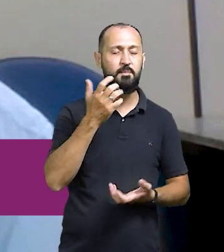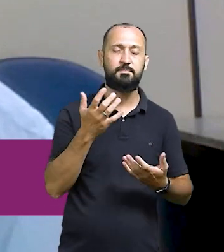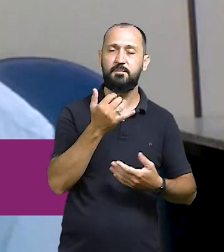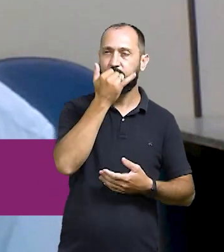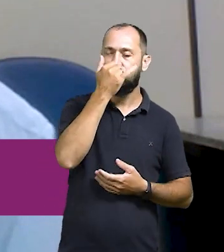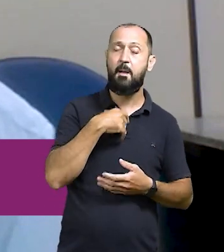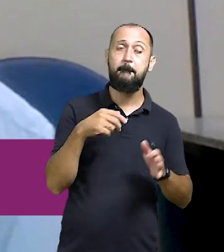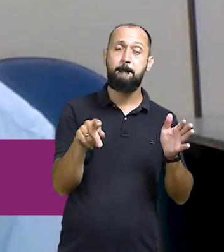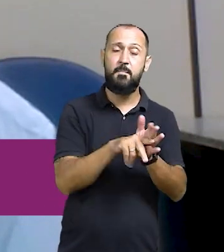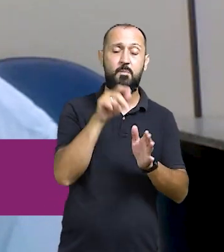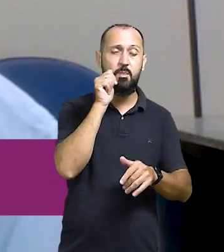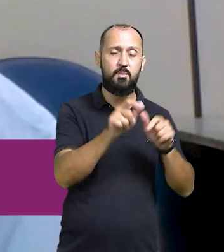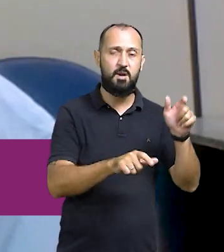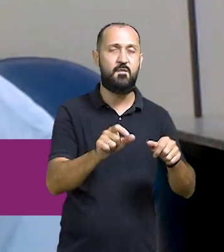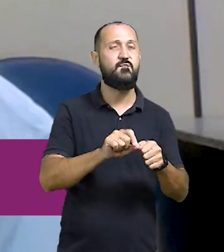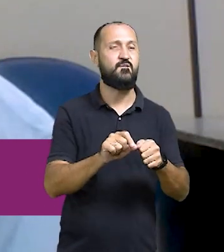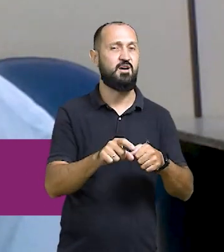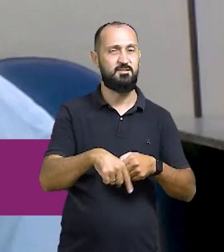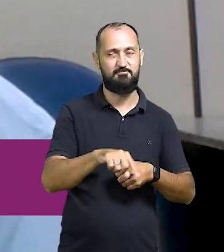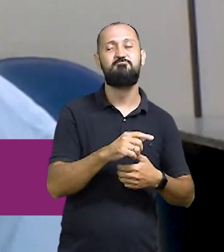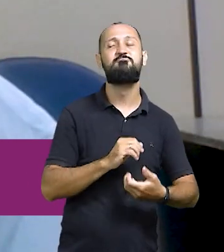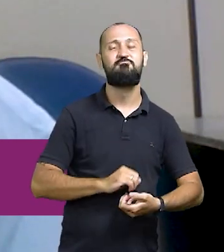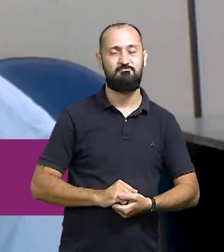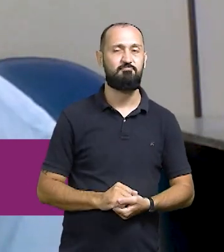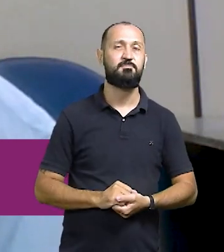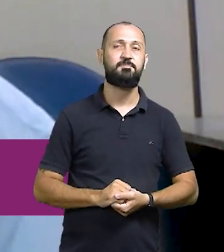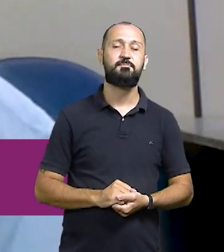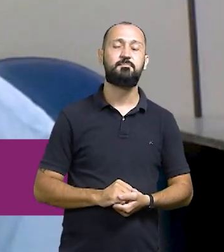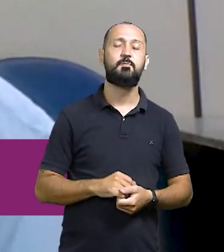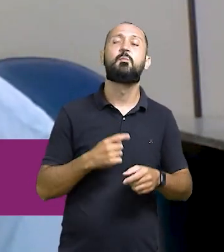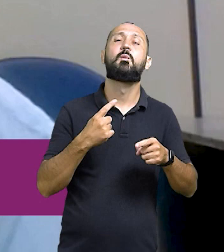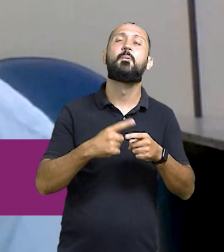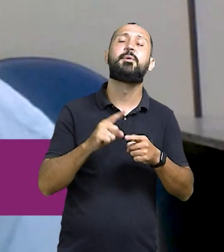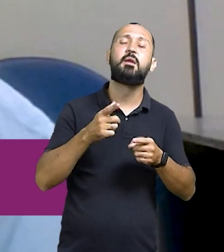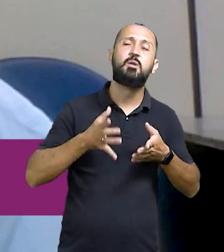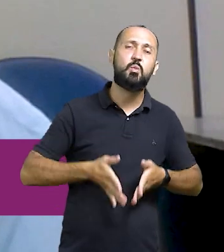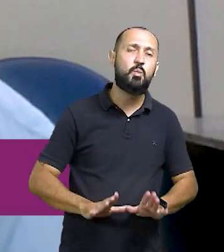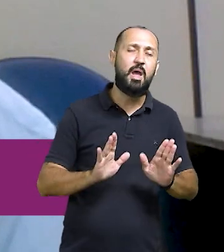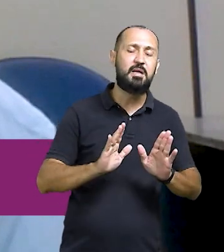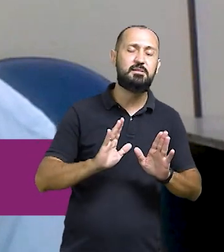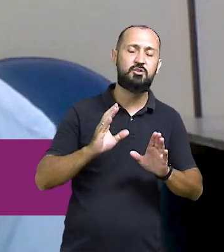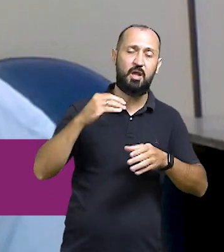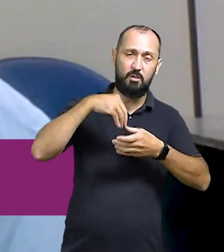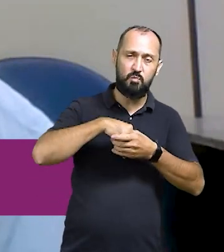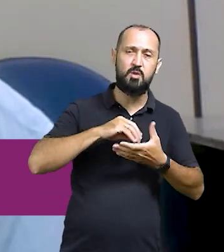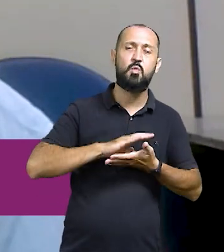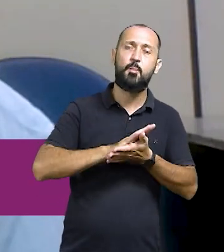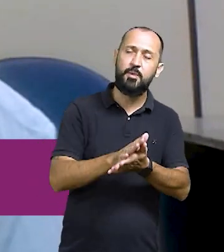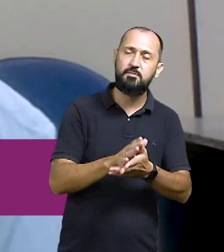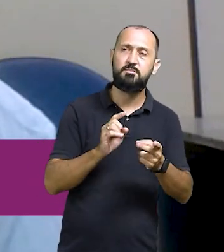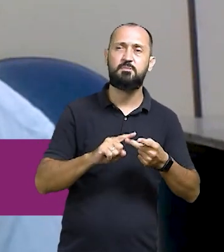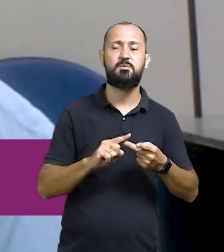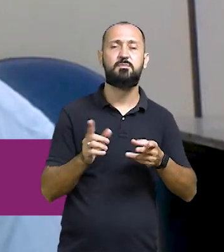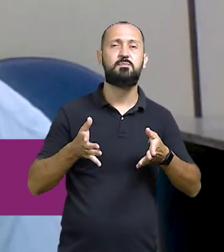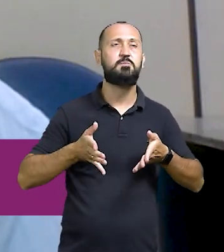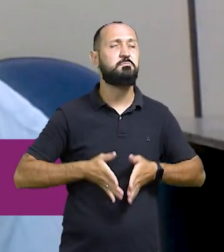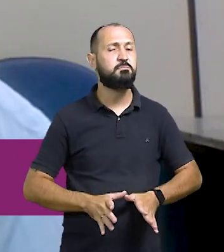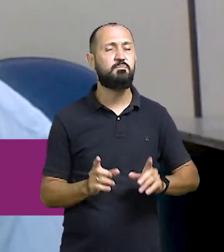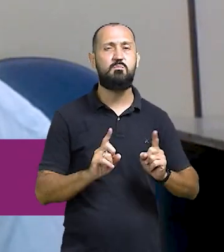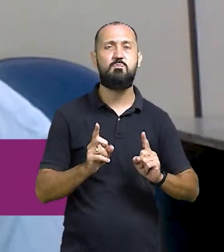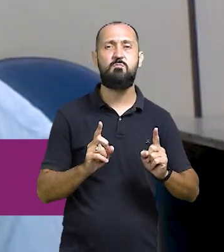bullying, nós temos, na verdade, também a questão da misoginia, né, que é uma campanha do governo federal, é